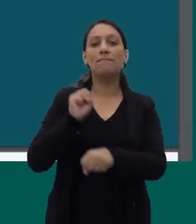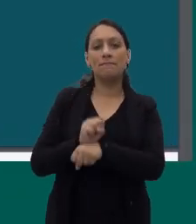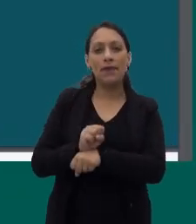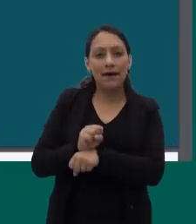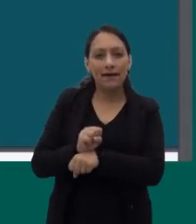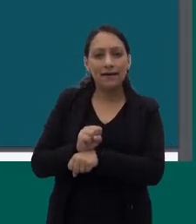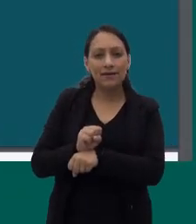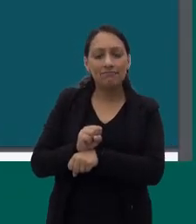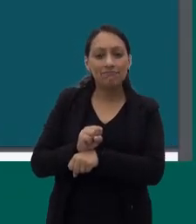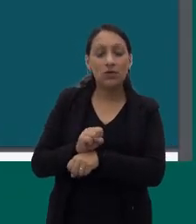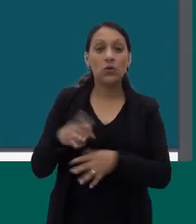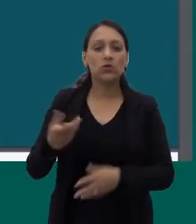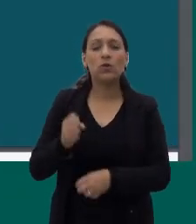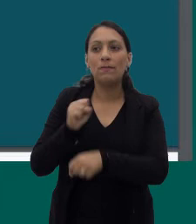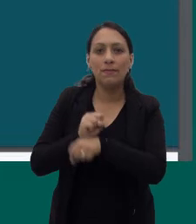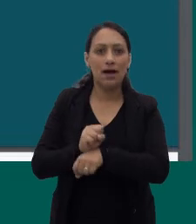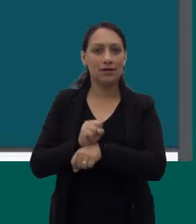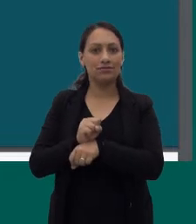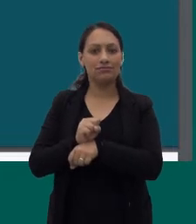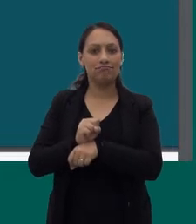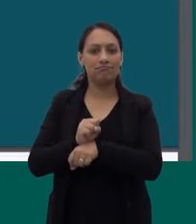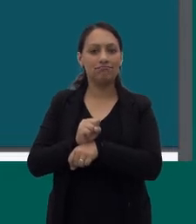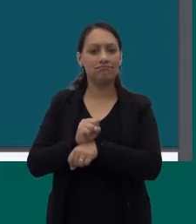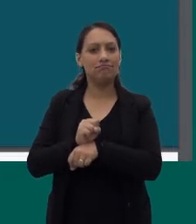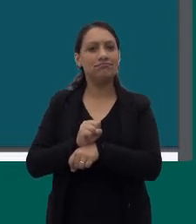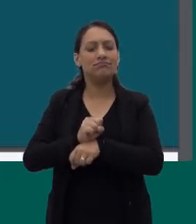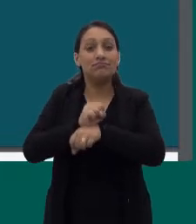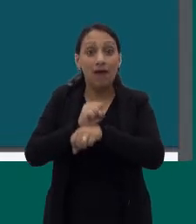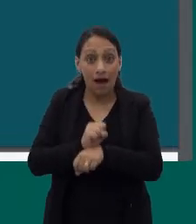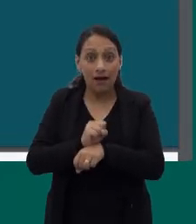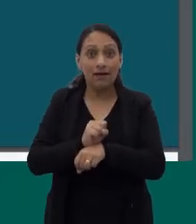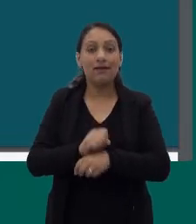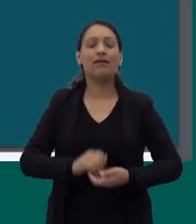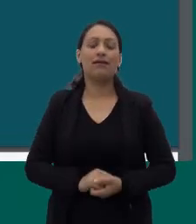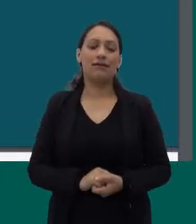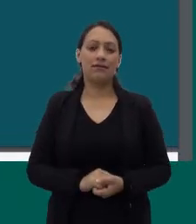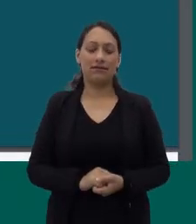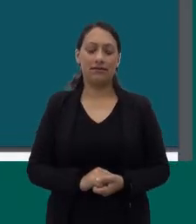O tempo do para. Não para algo. Para parar.